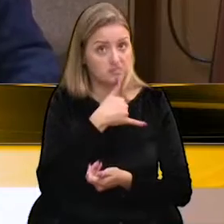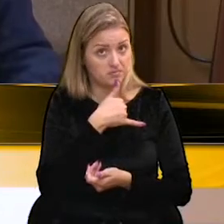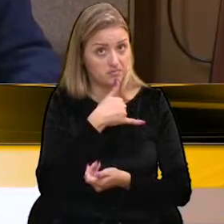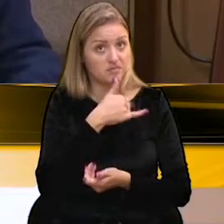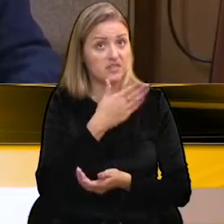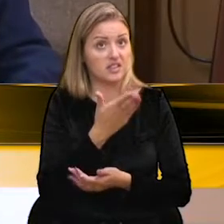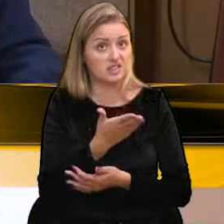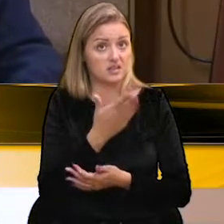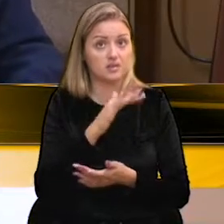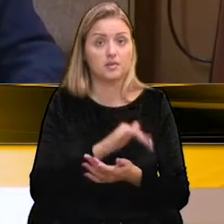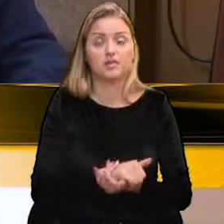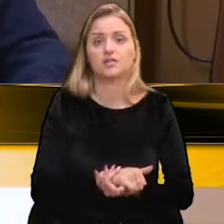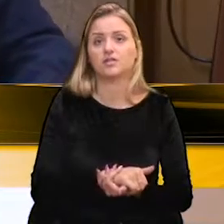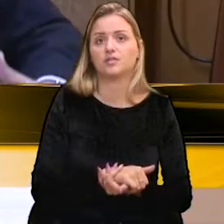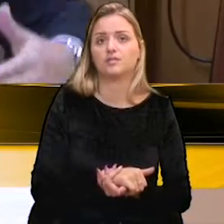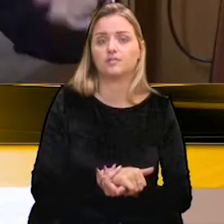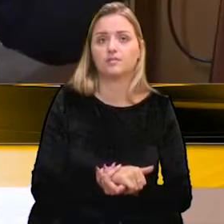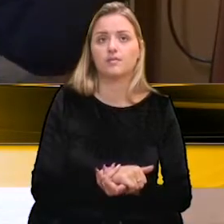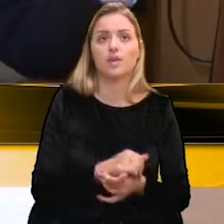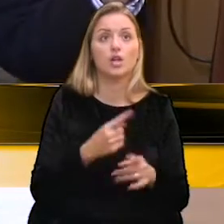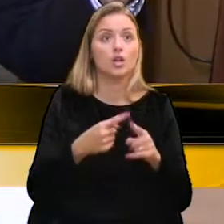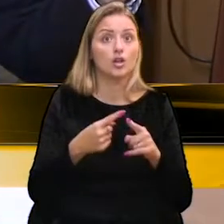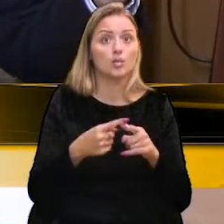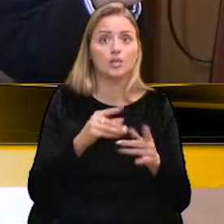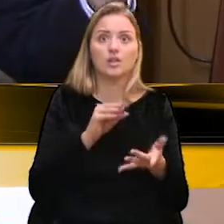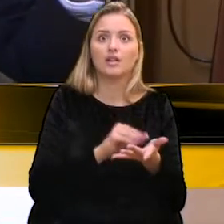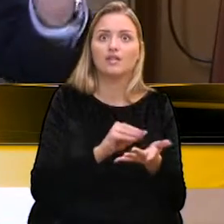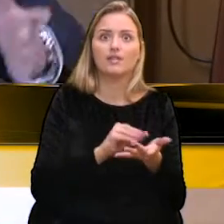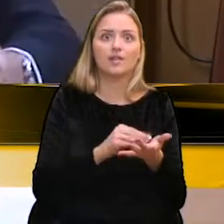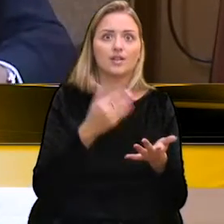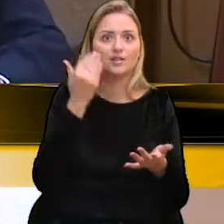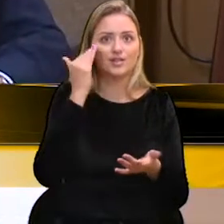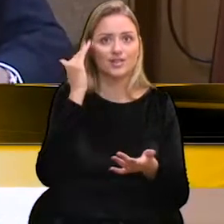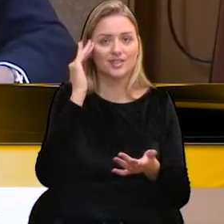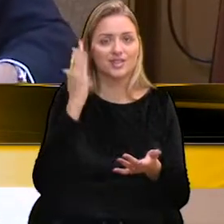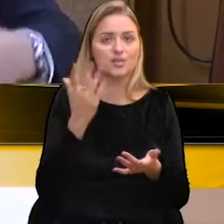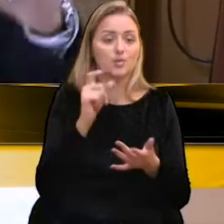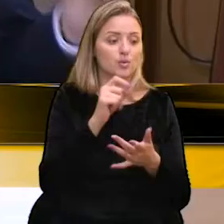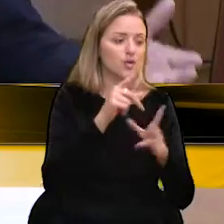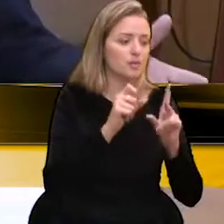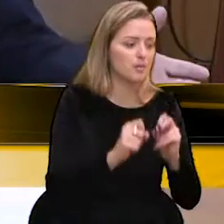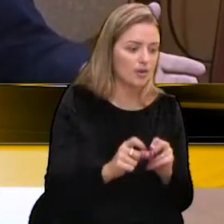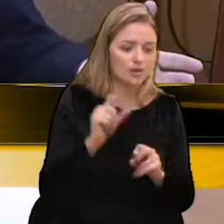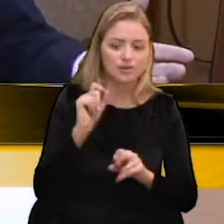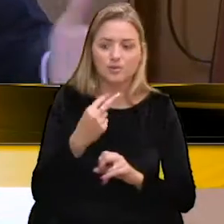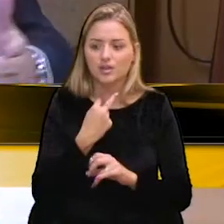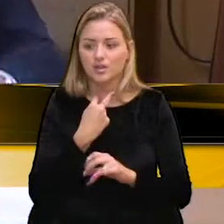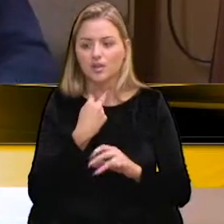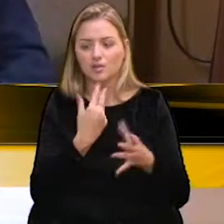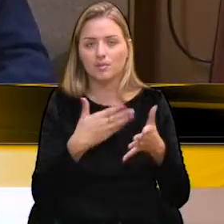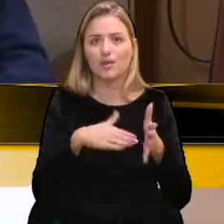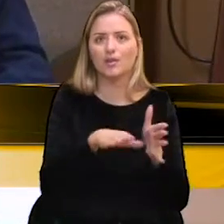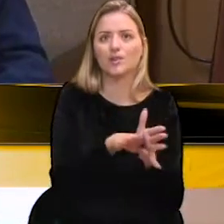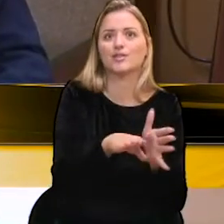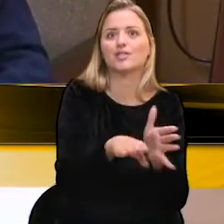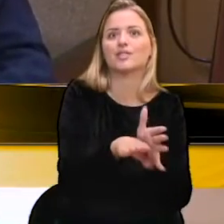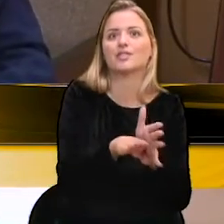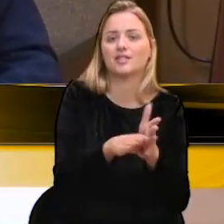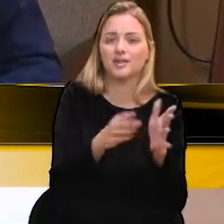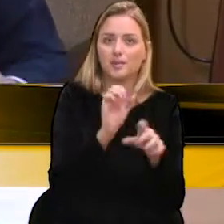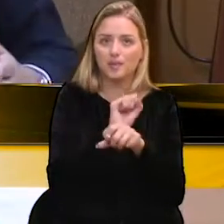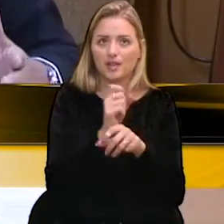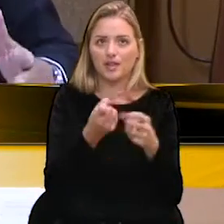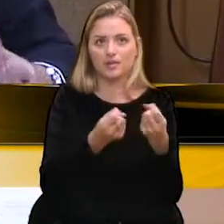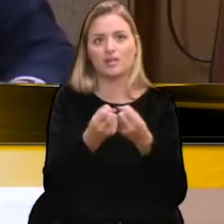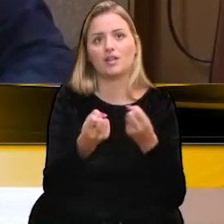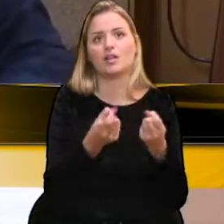isso. Porque a falta de sensibilidade de entender aonde pode ou não estacionar o seu veículo.